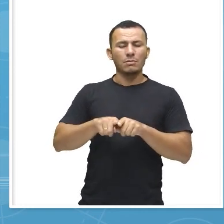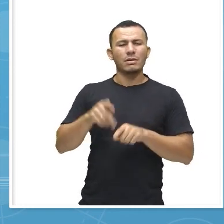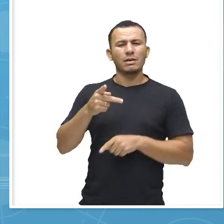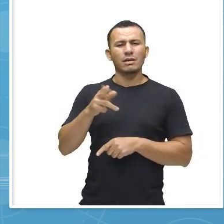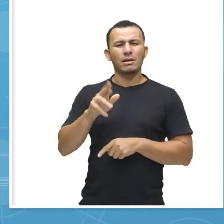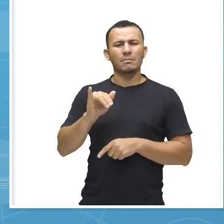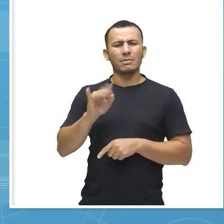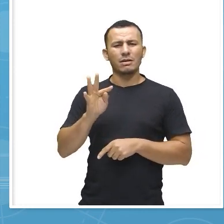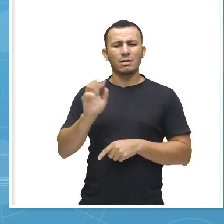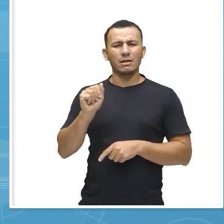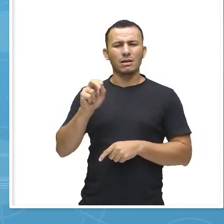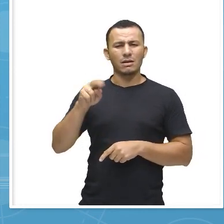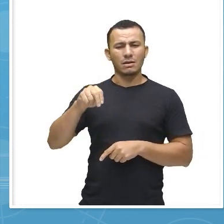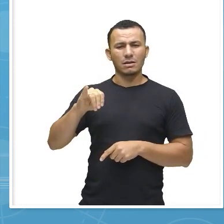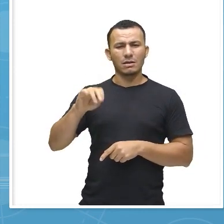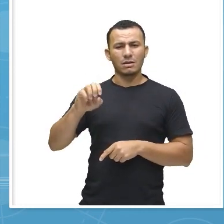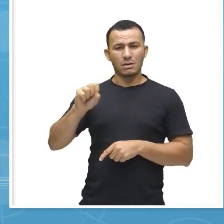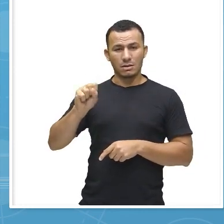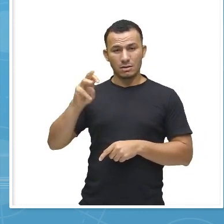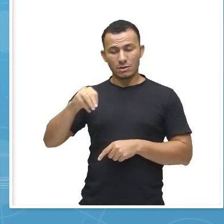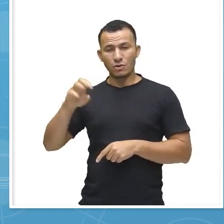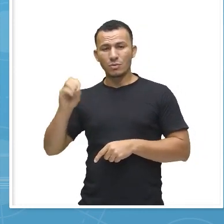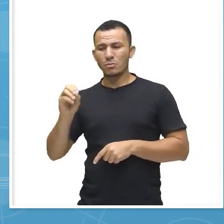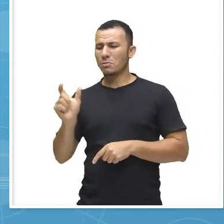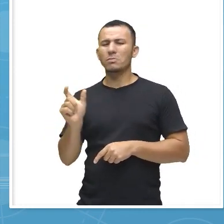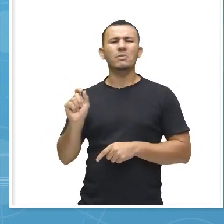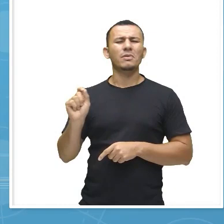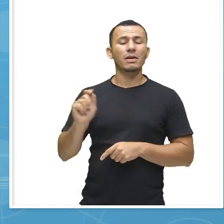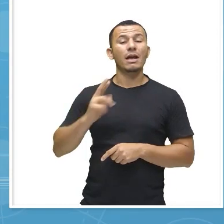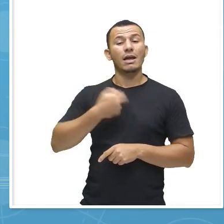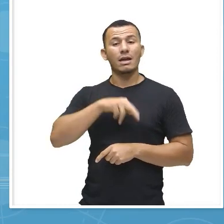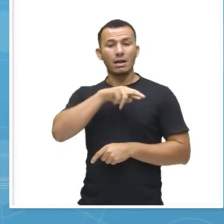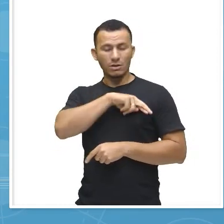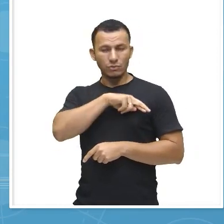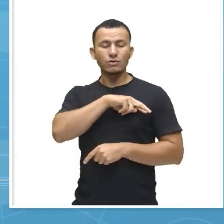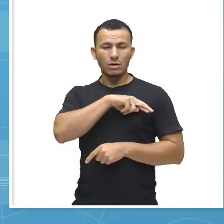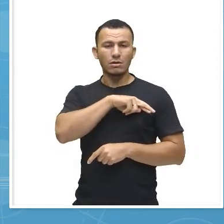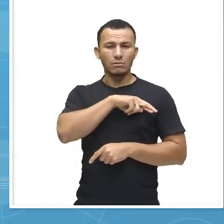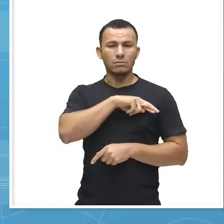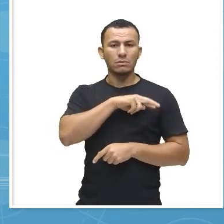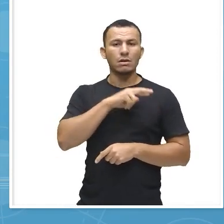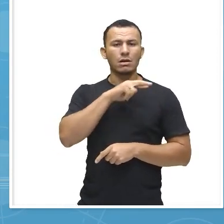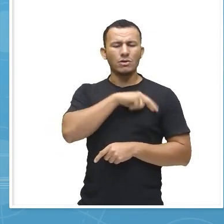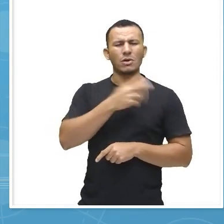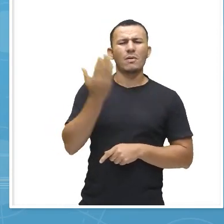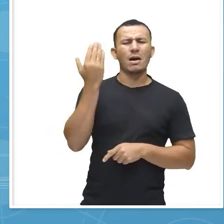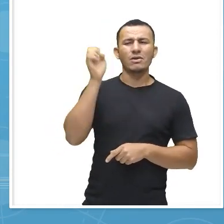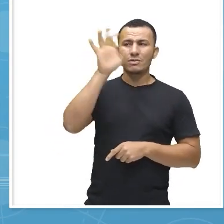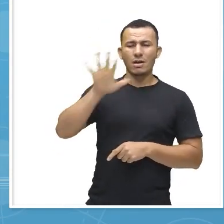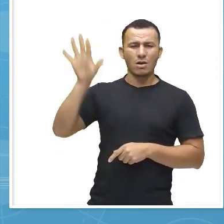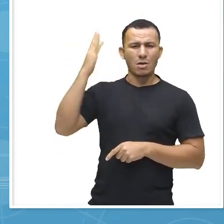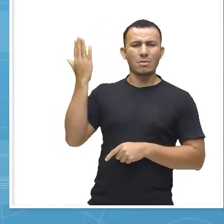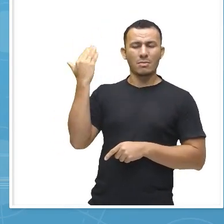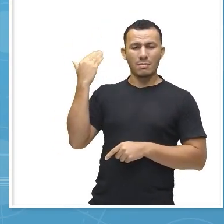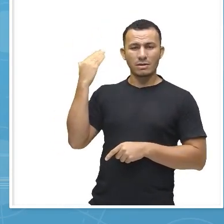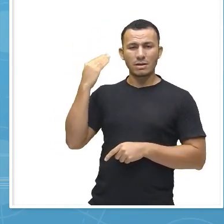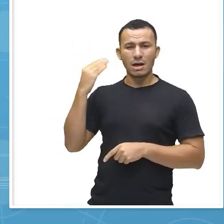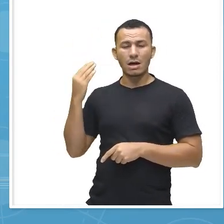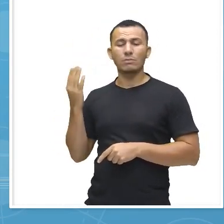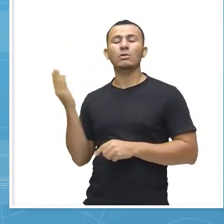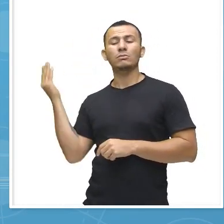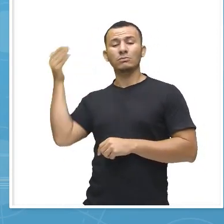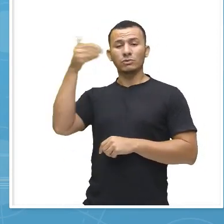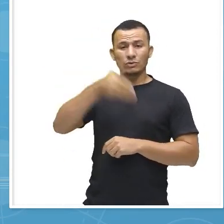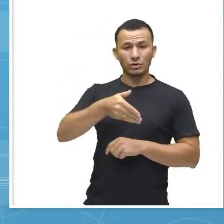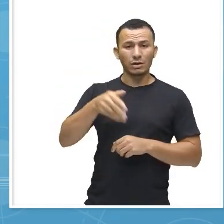puritanismo, para quem não lembra, é uma religião, ok? Inspirada no calvinismo, lá da Europa Central, e ele chega até a Inglaterra. Então,